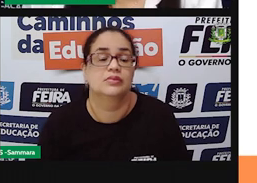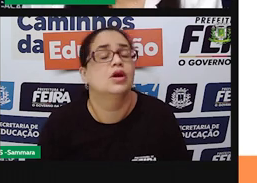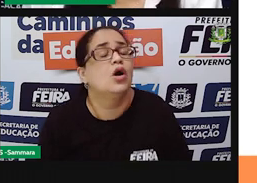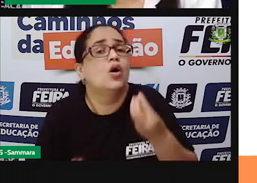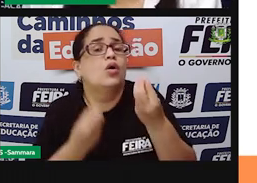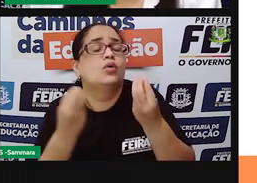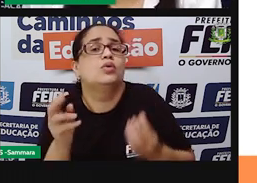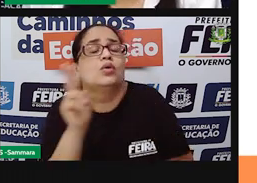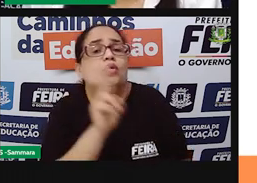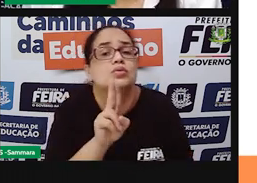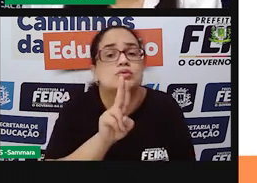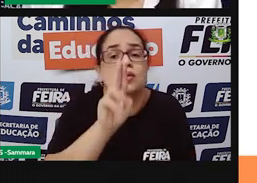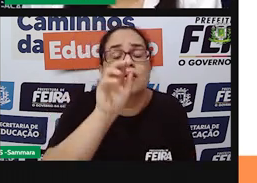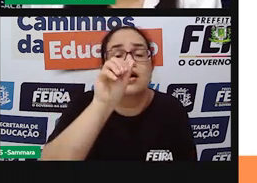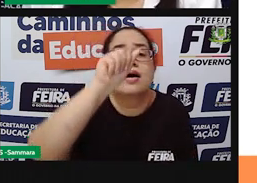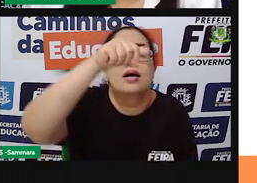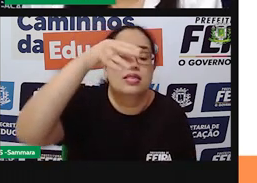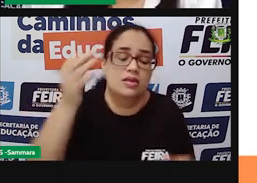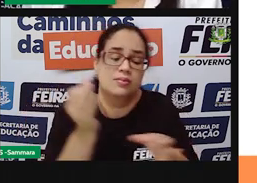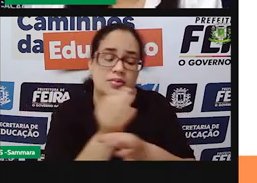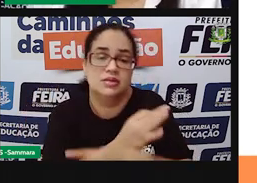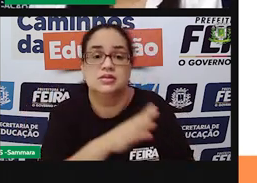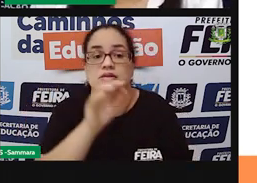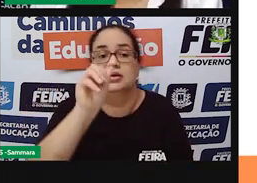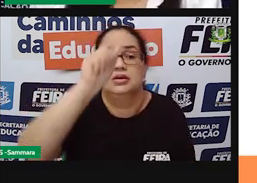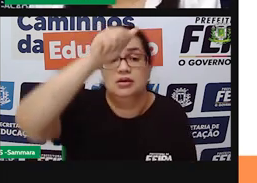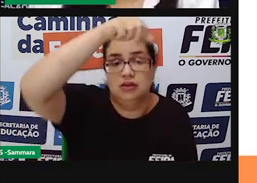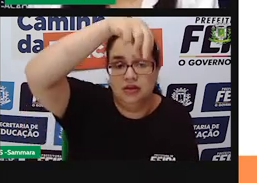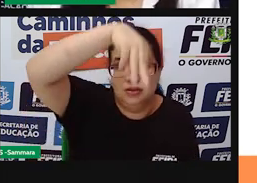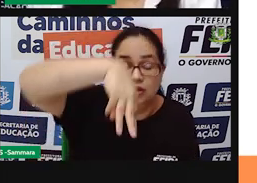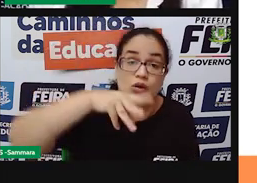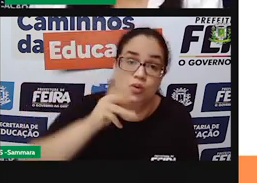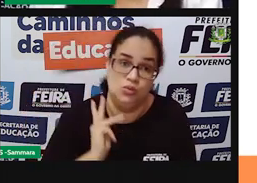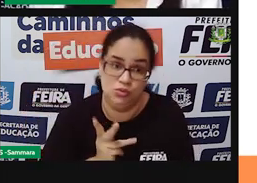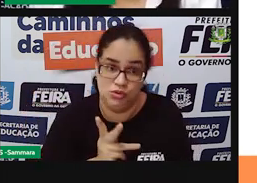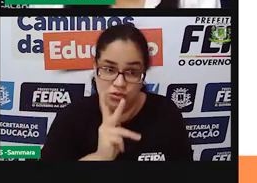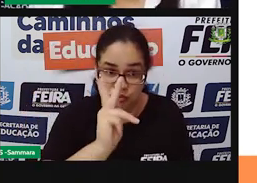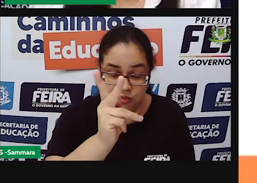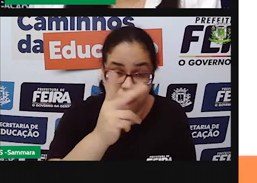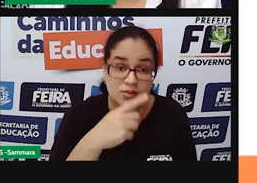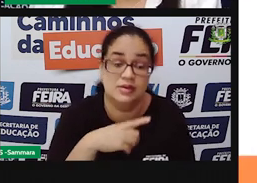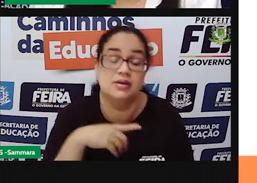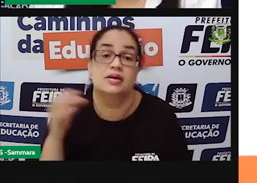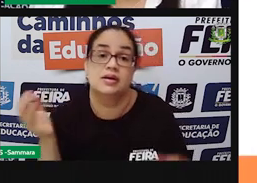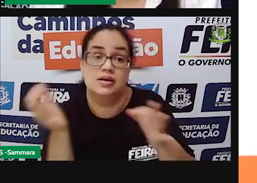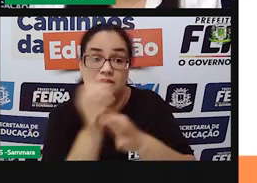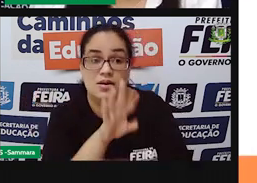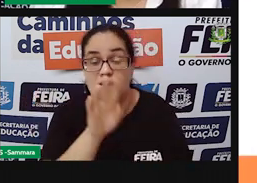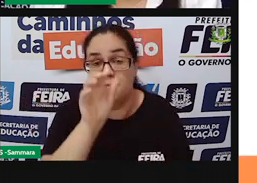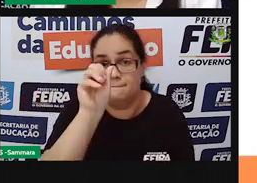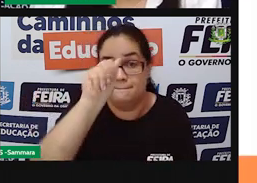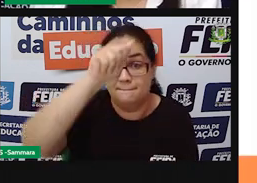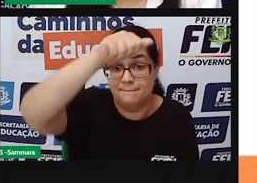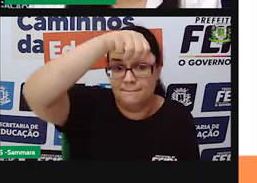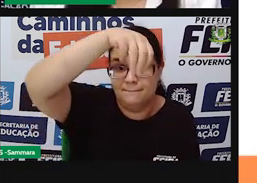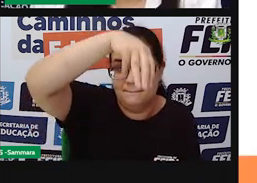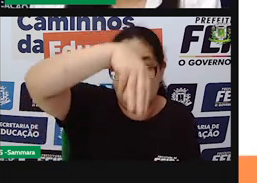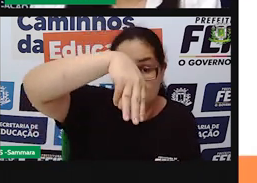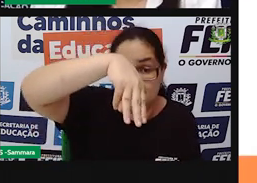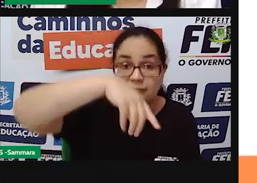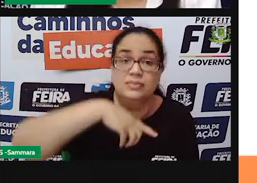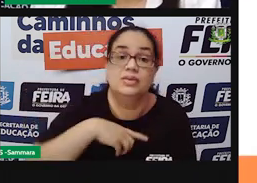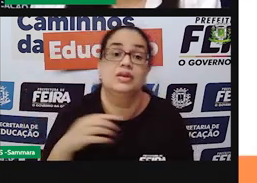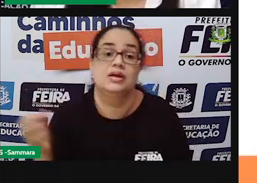E quando é que a gente usa a terminação an? Continuando. Então, as terminações do pretérito perfeito do